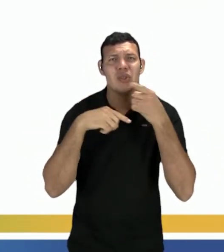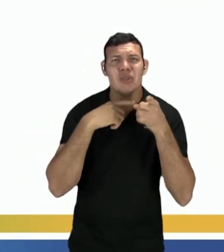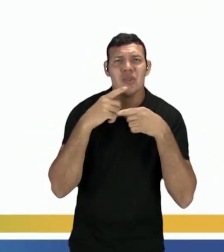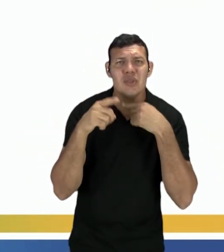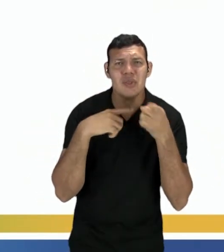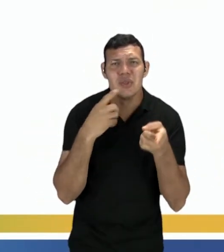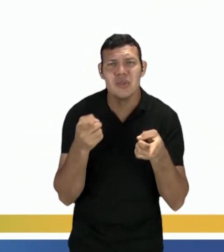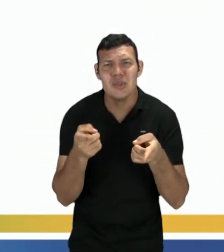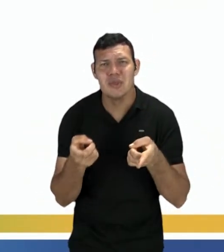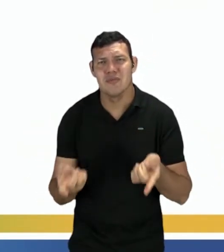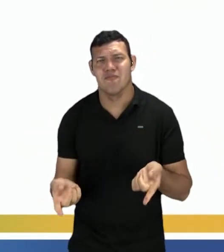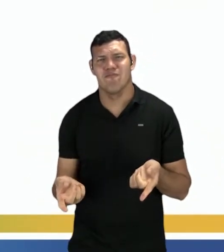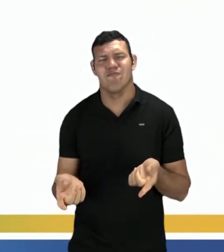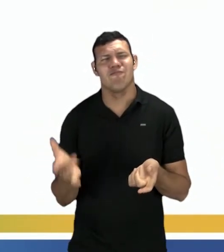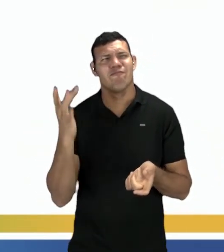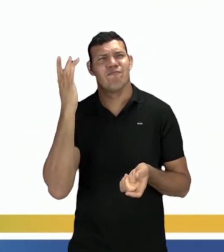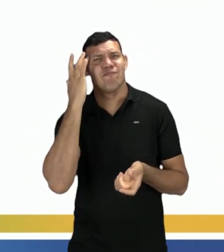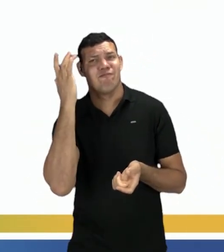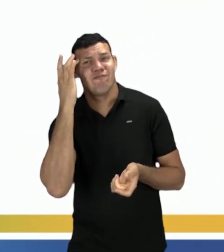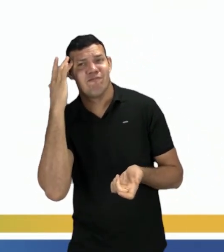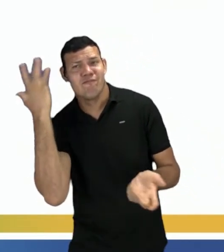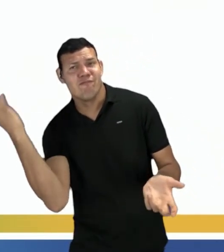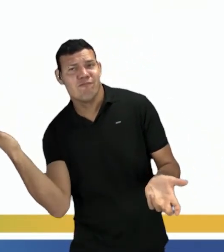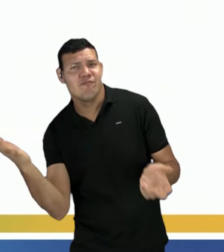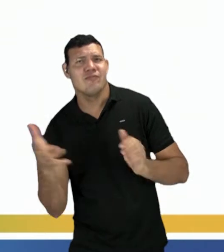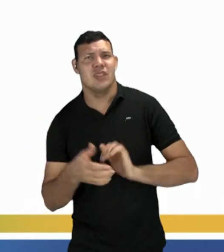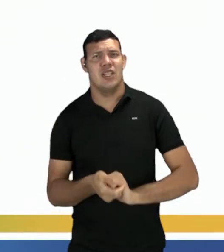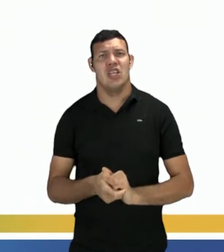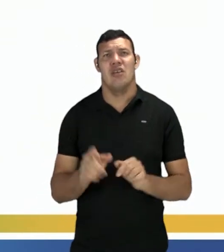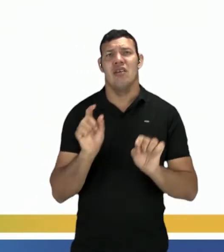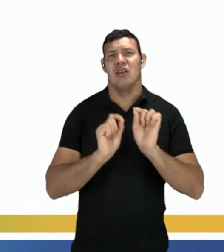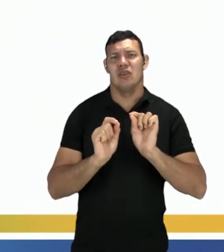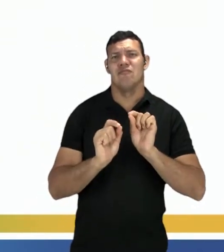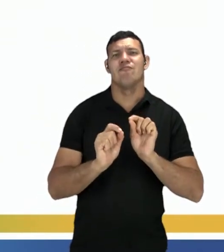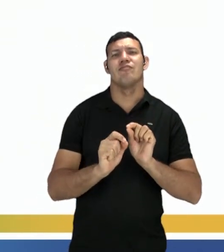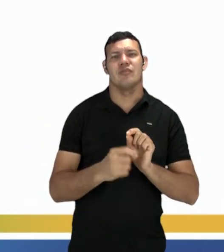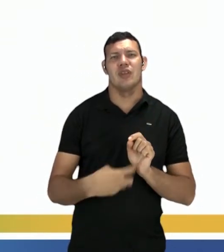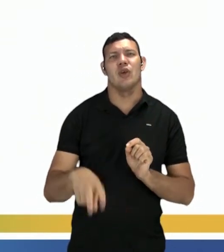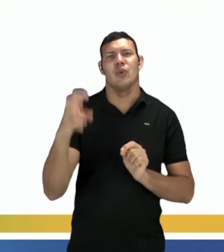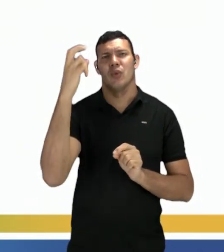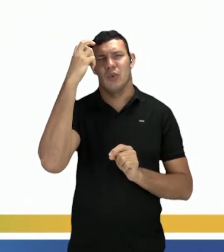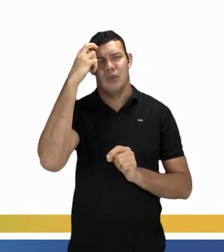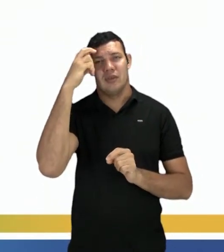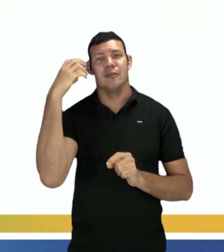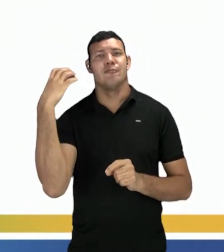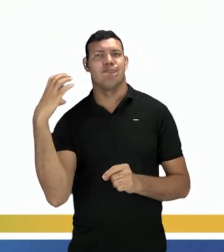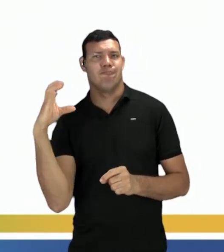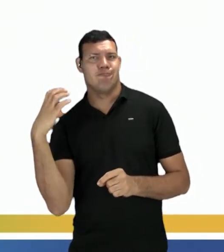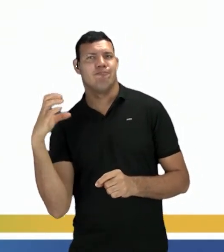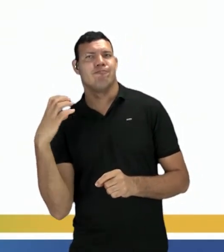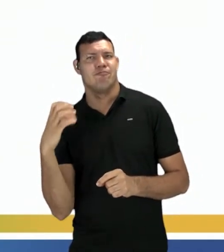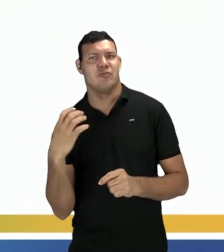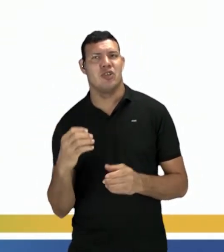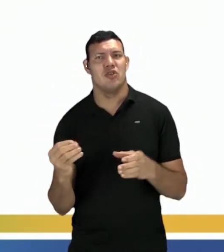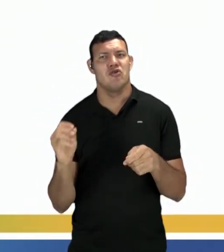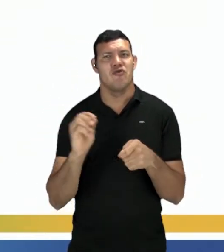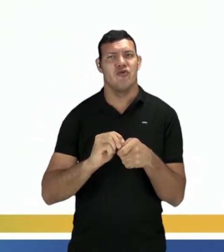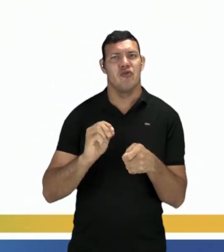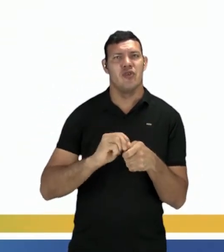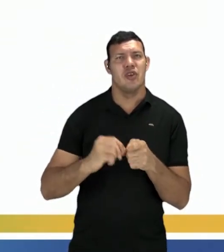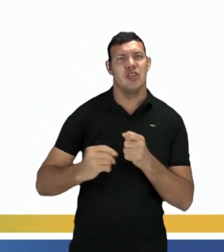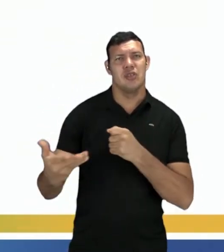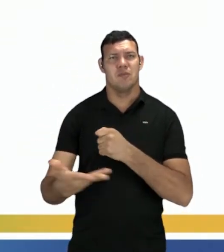assumida em determinado período. Há momentos em que esses paradigmas entram em crise e são substituídos, como